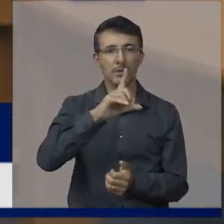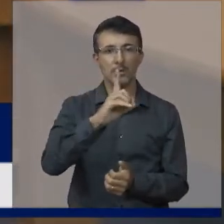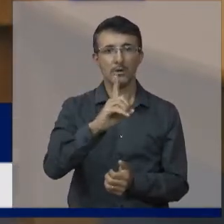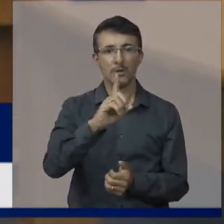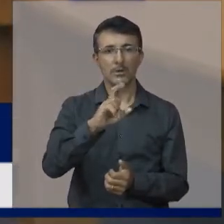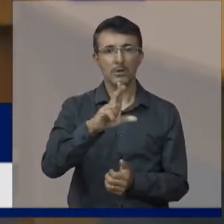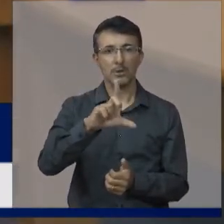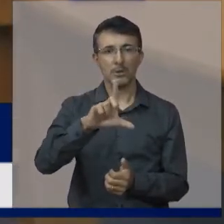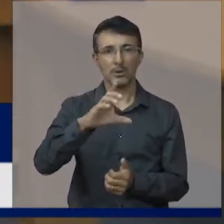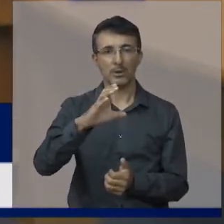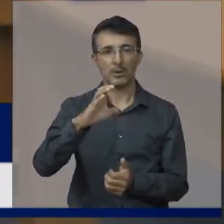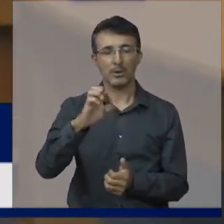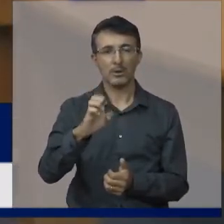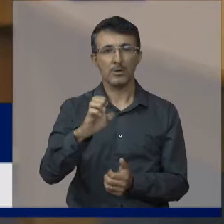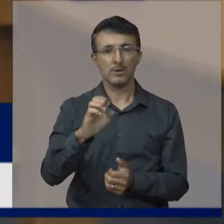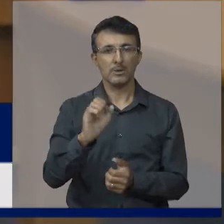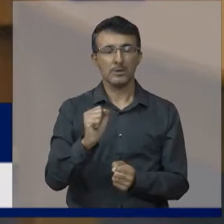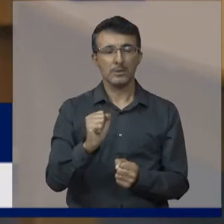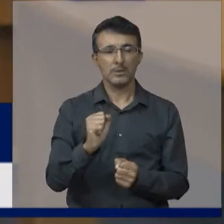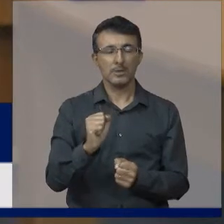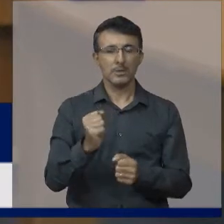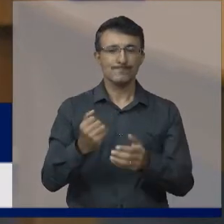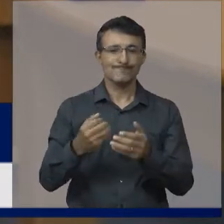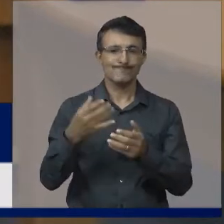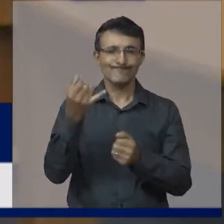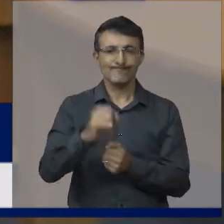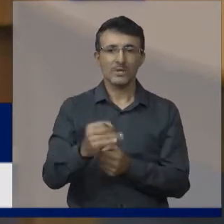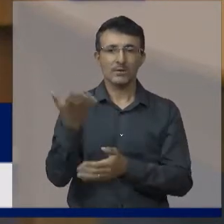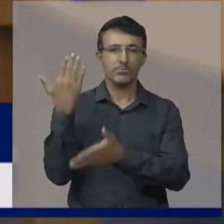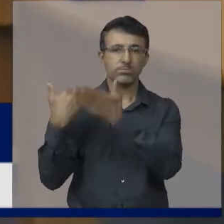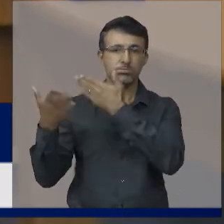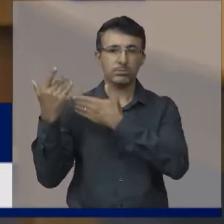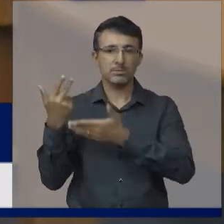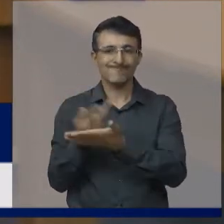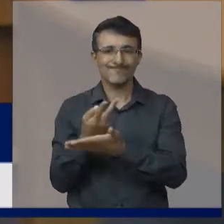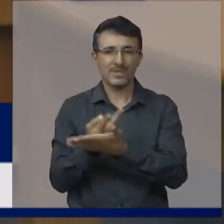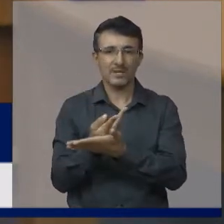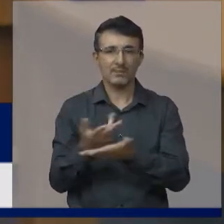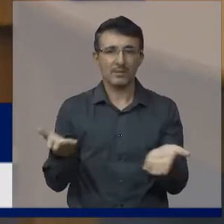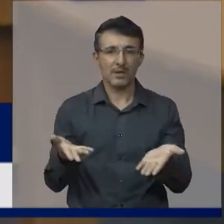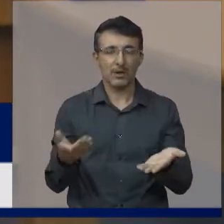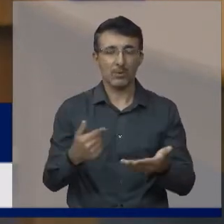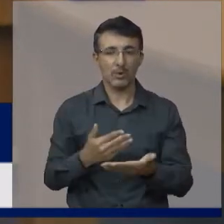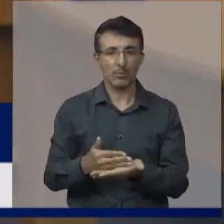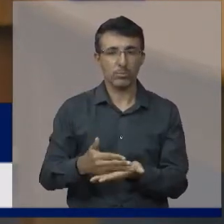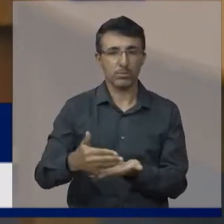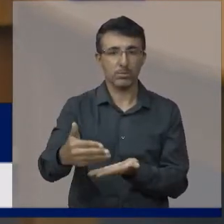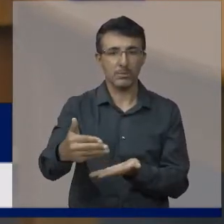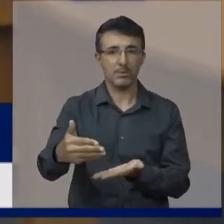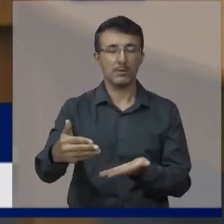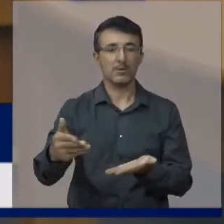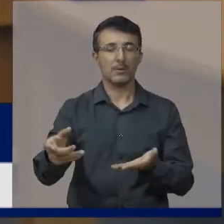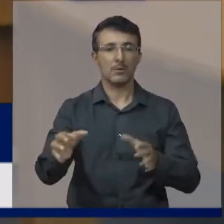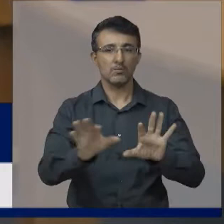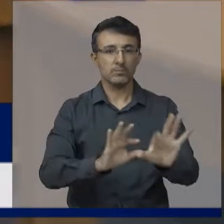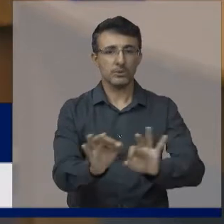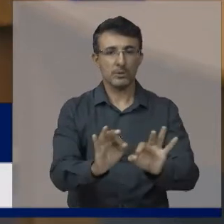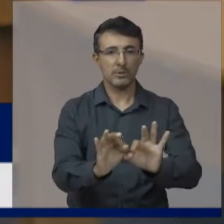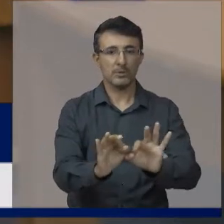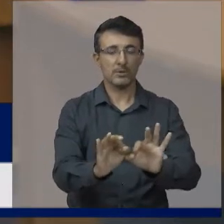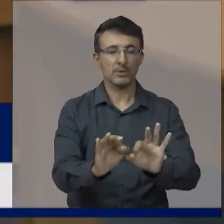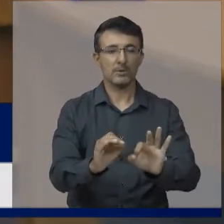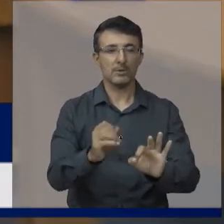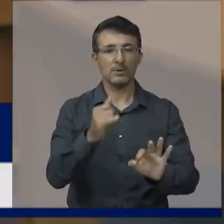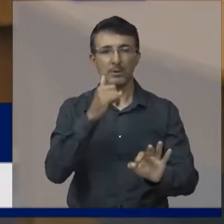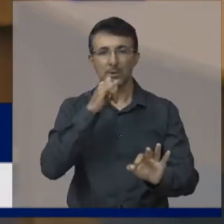A gente agora tenta consertar daqui para frente, mas o mais importante é dizer a todos, muito obrigado